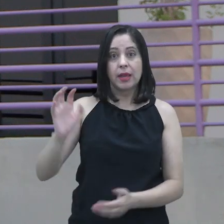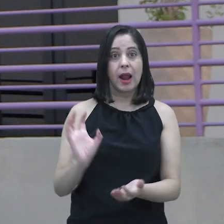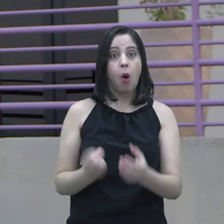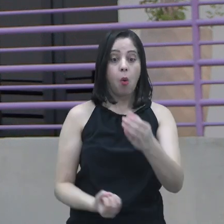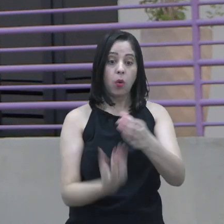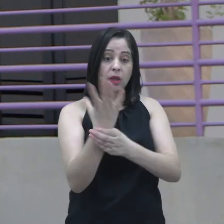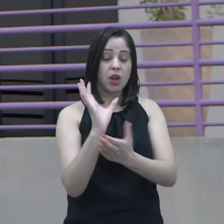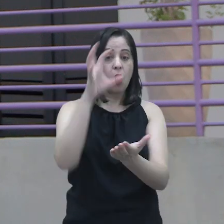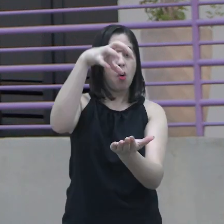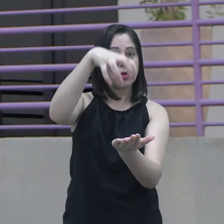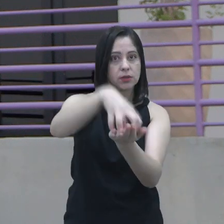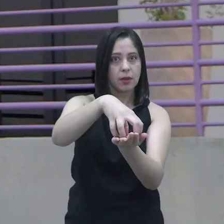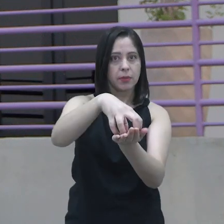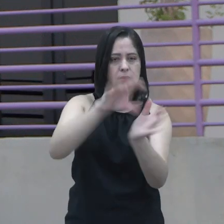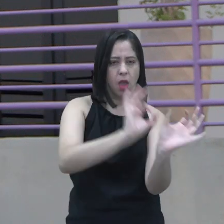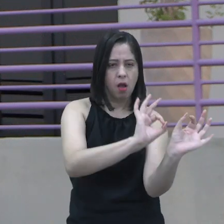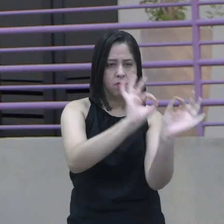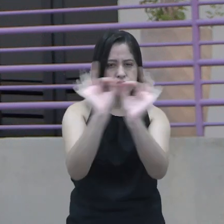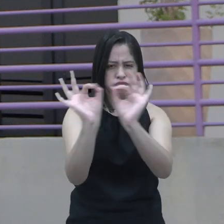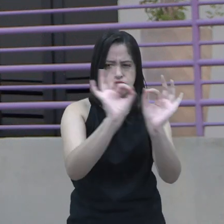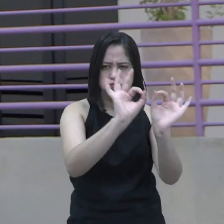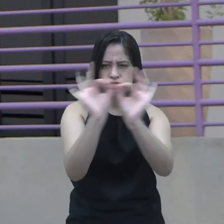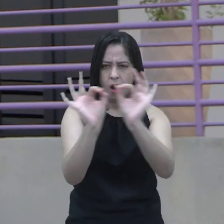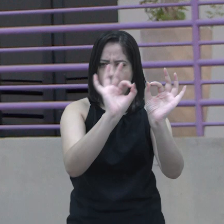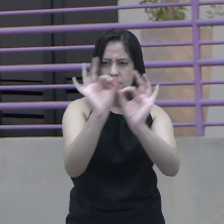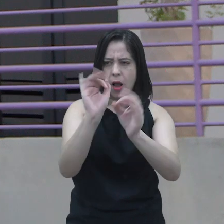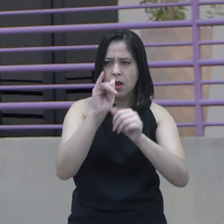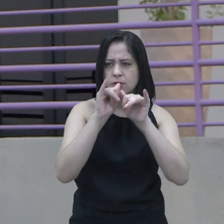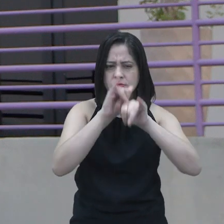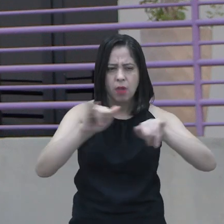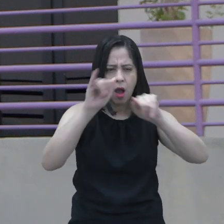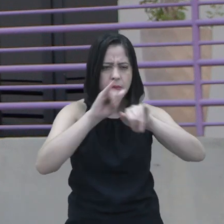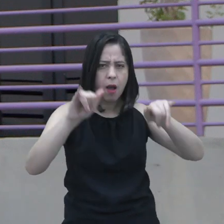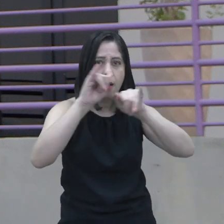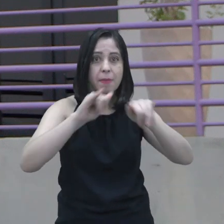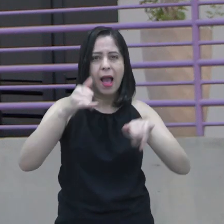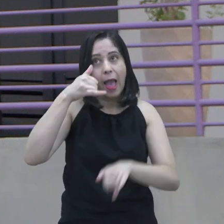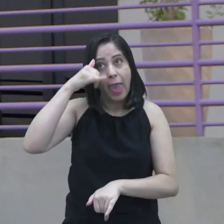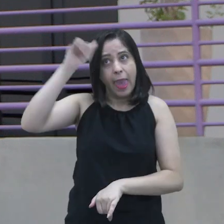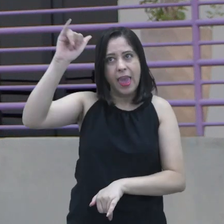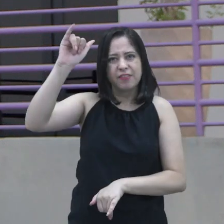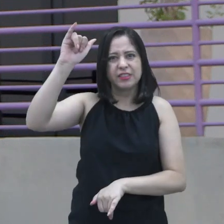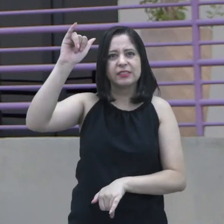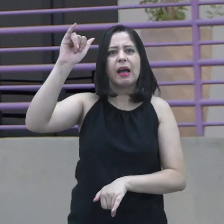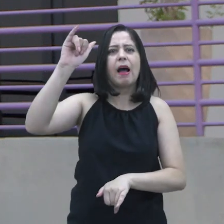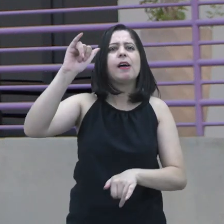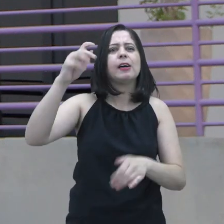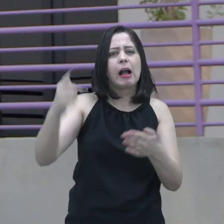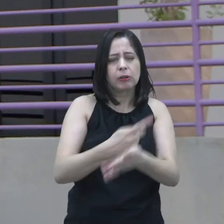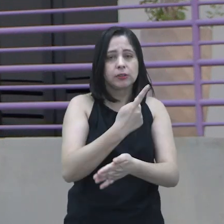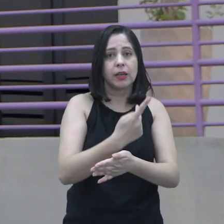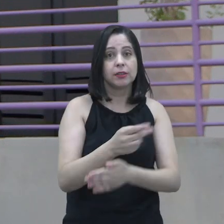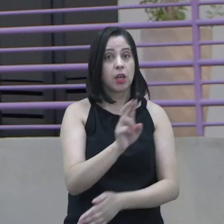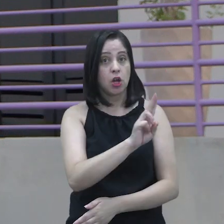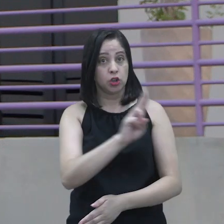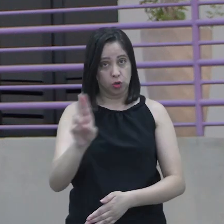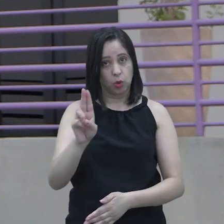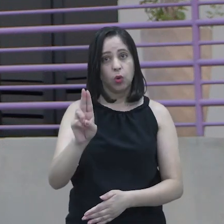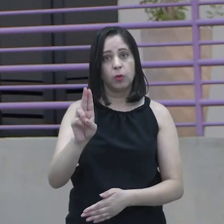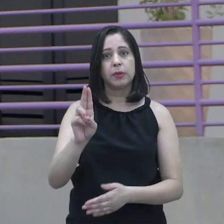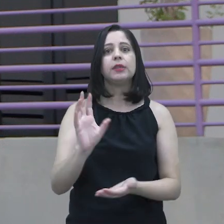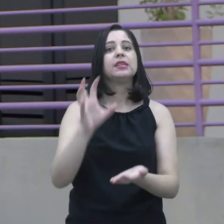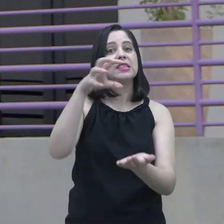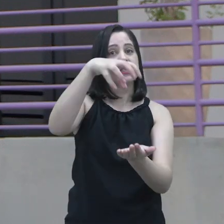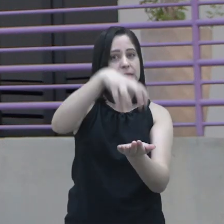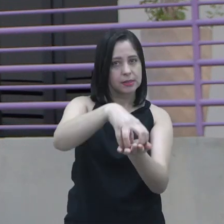desenvolveu um sistema de alerta para dar mais segurança e precisão aos trabalhos preventivos. A iniciativa ganhou o nome de